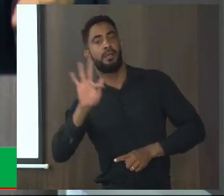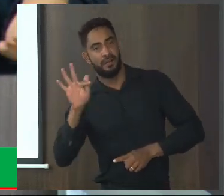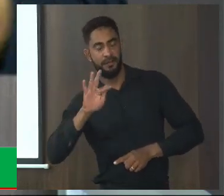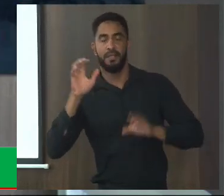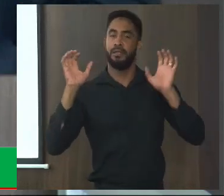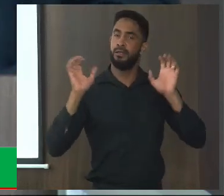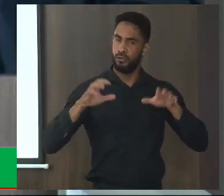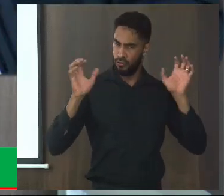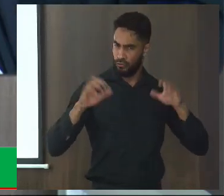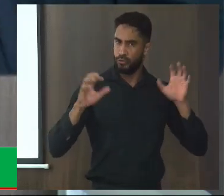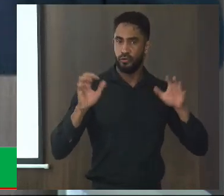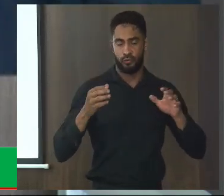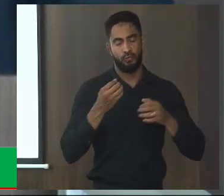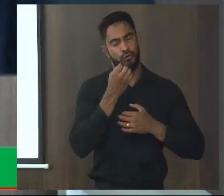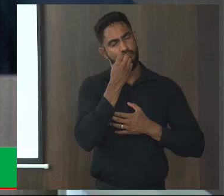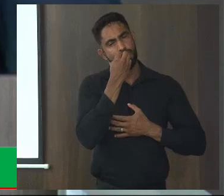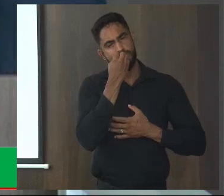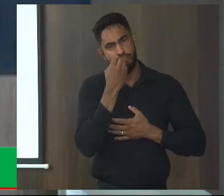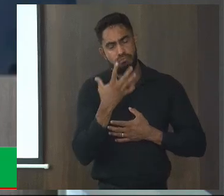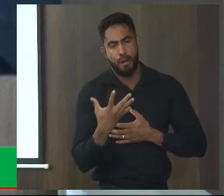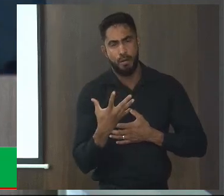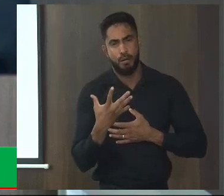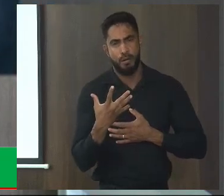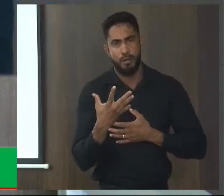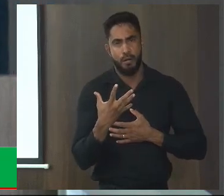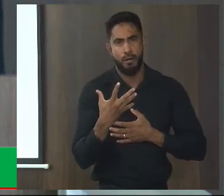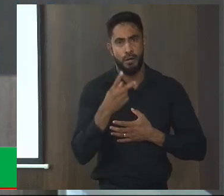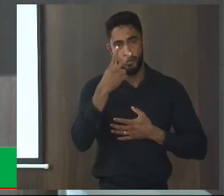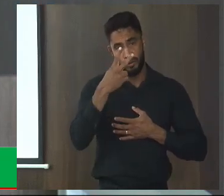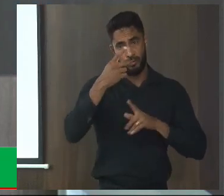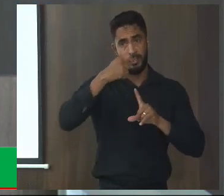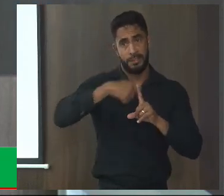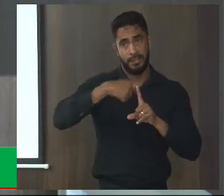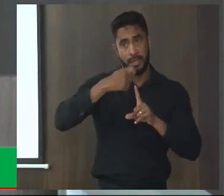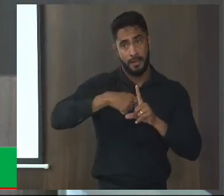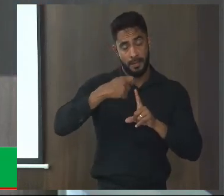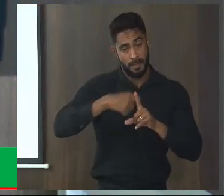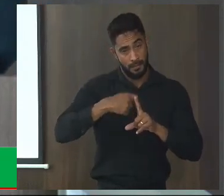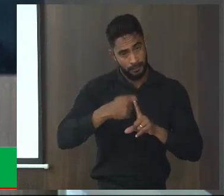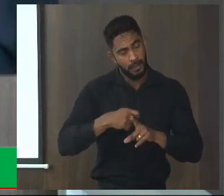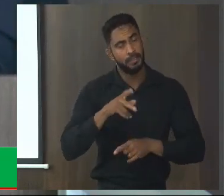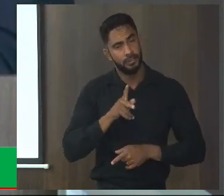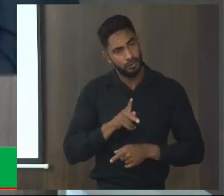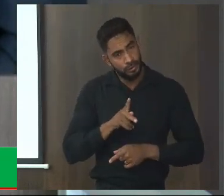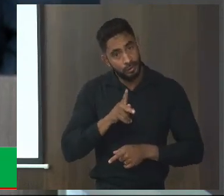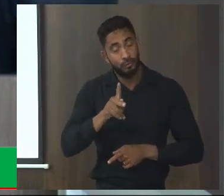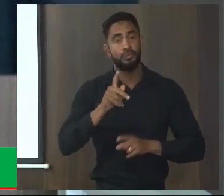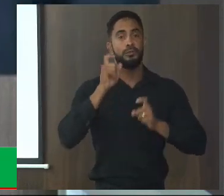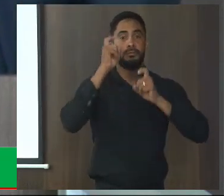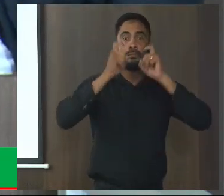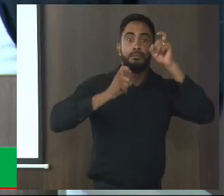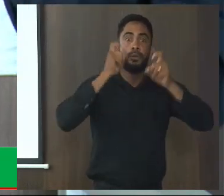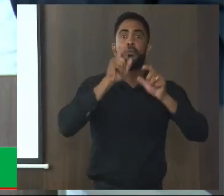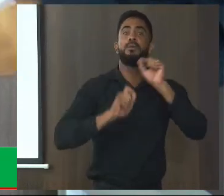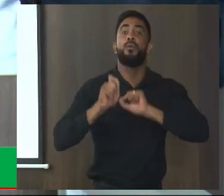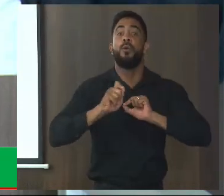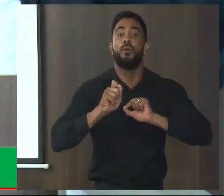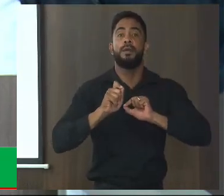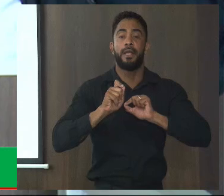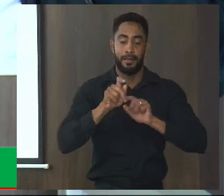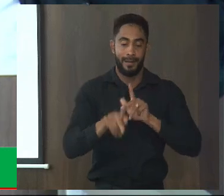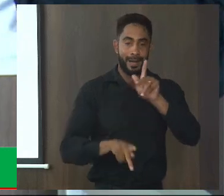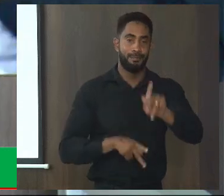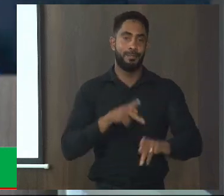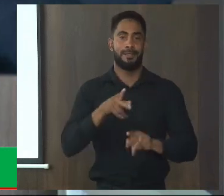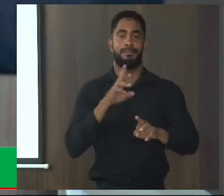por sinal choveu muito bem nesses dois meses e que continuou preocupando a população com